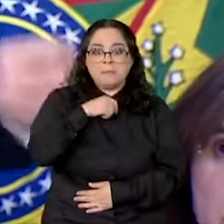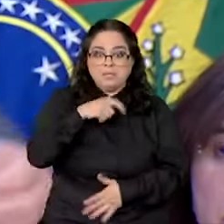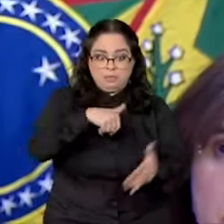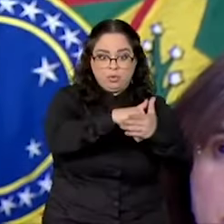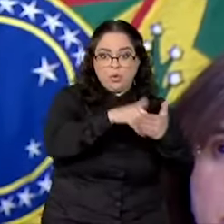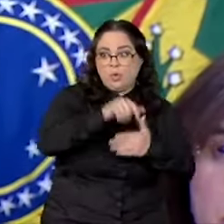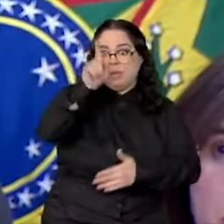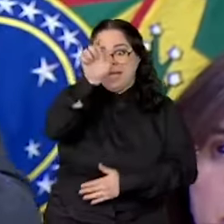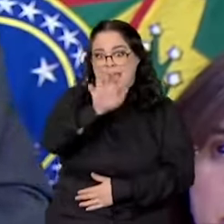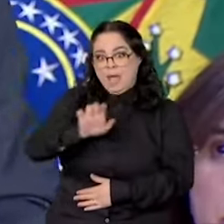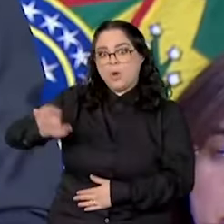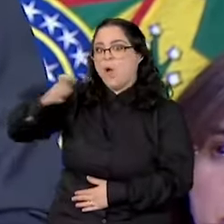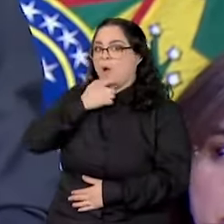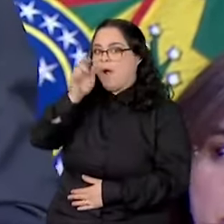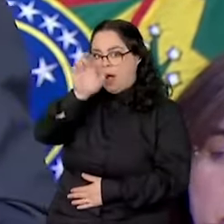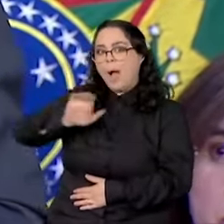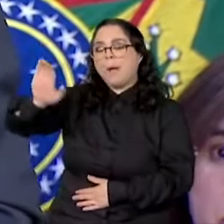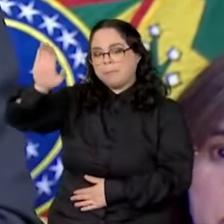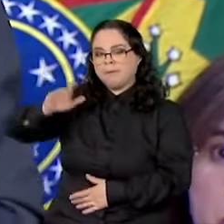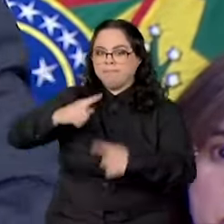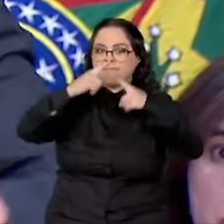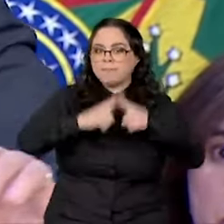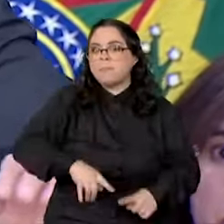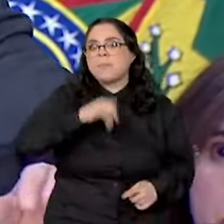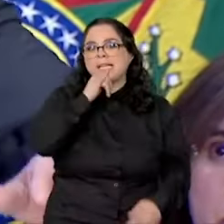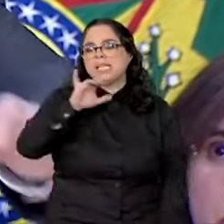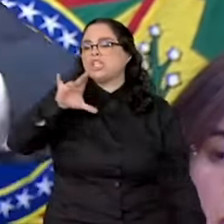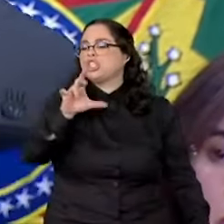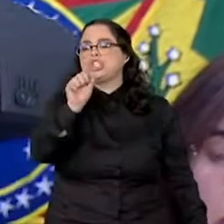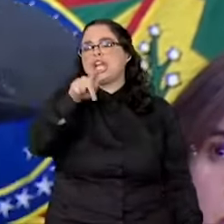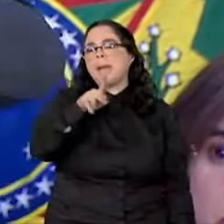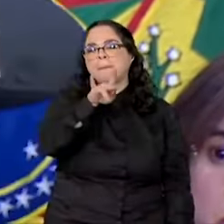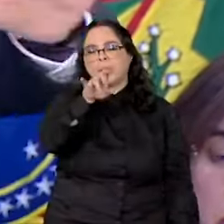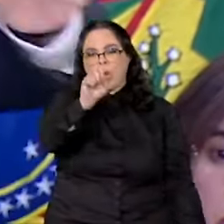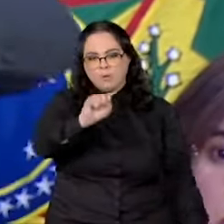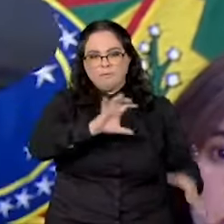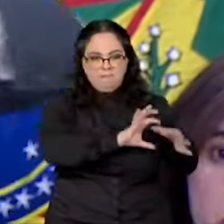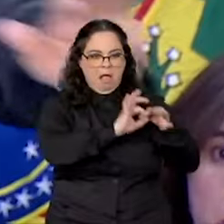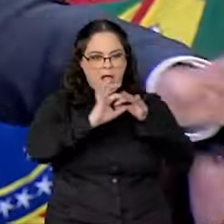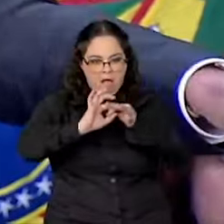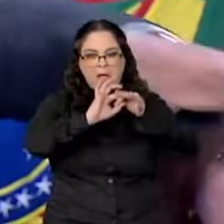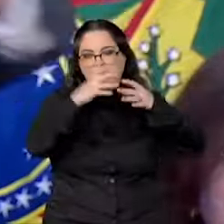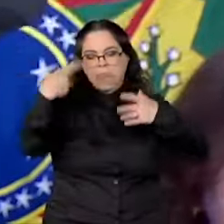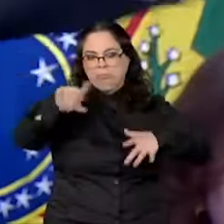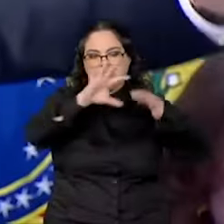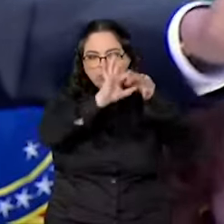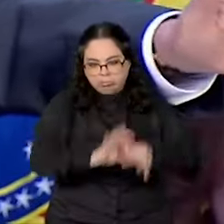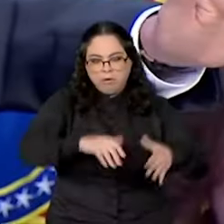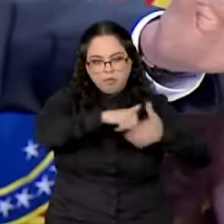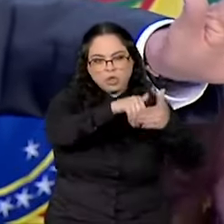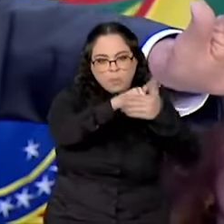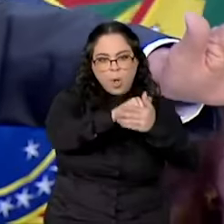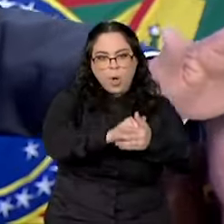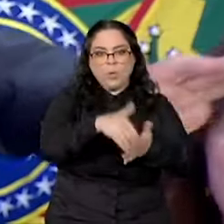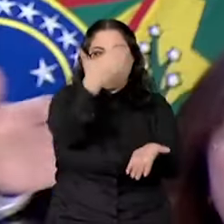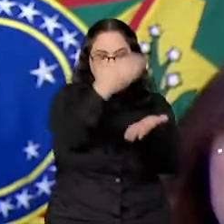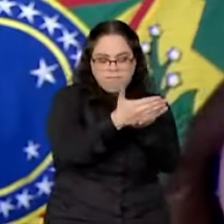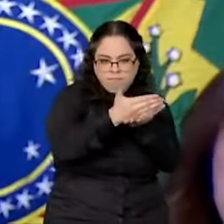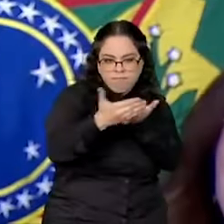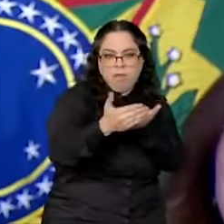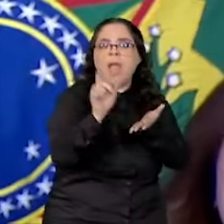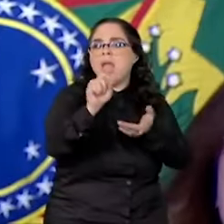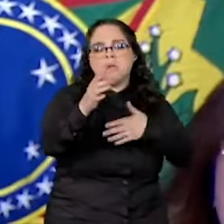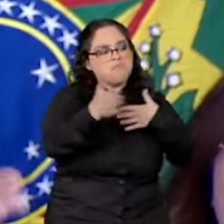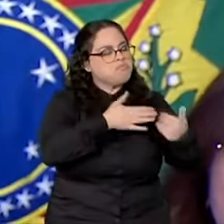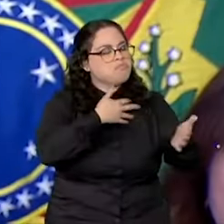na Europa, a final da Champions League, eles decidem o campo, sabe, no começo do campeonato. Mas